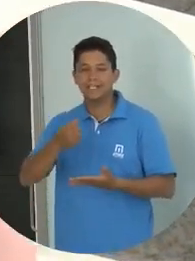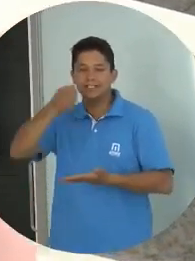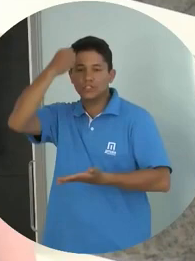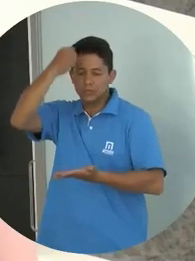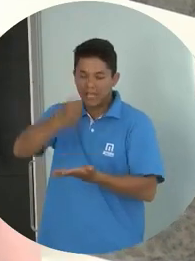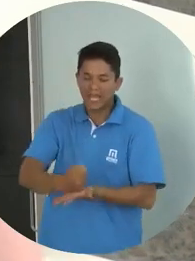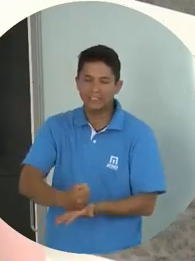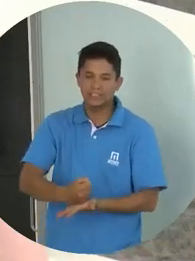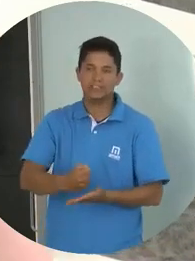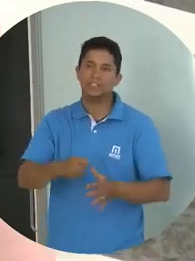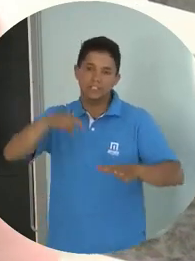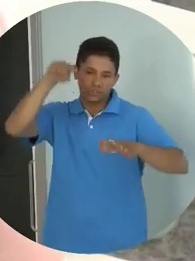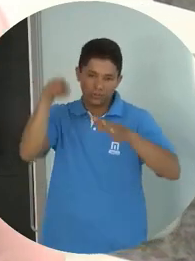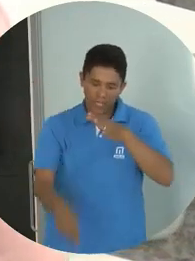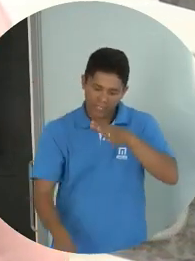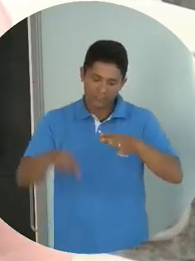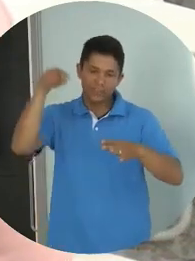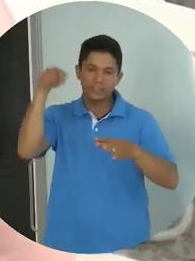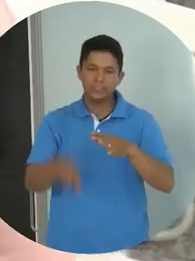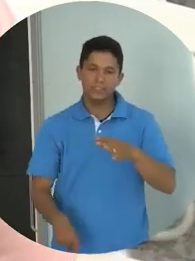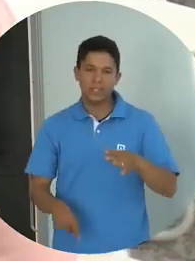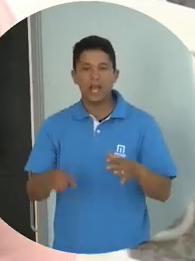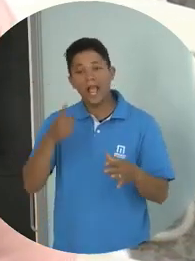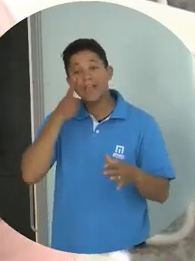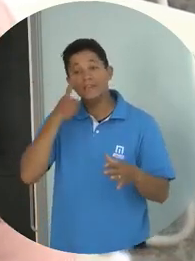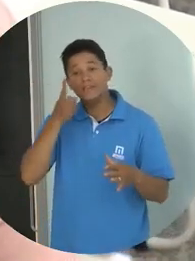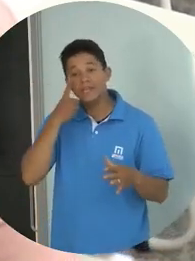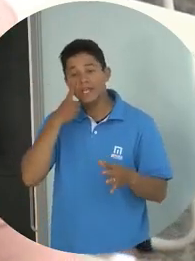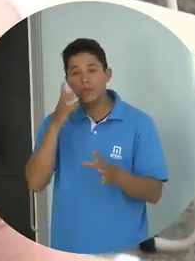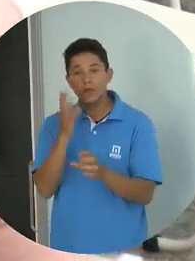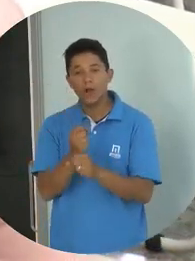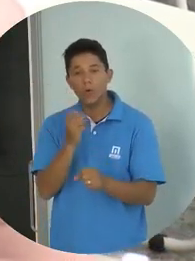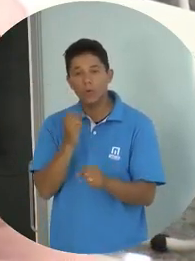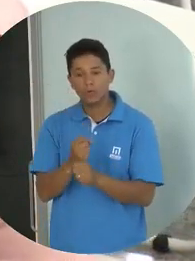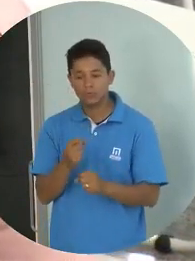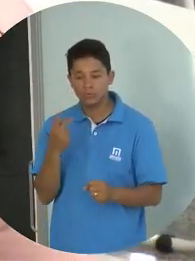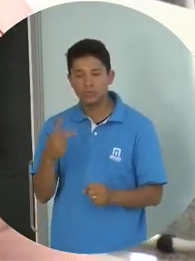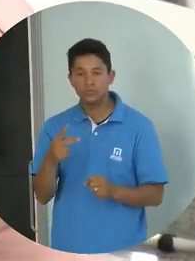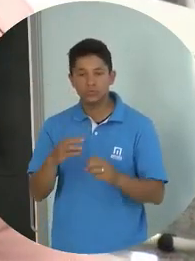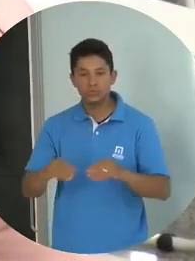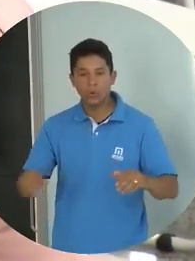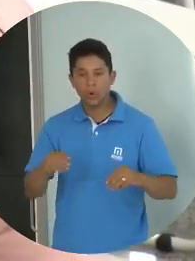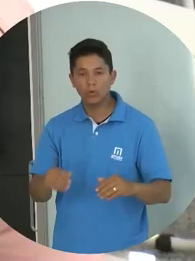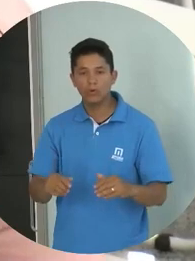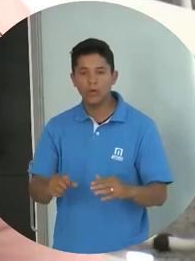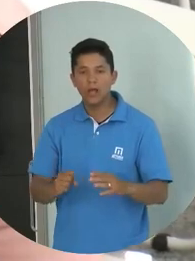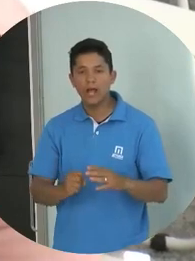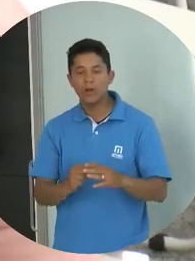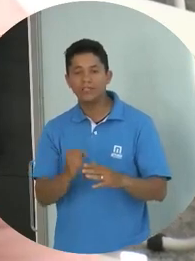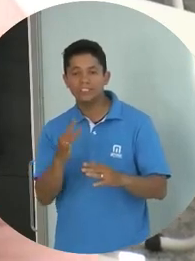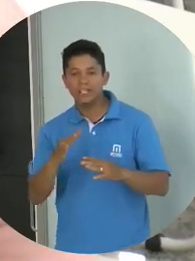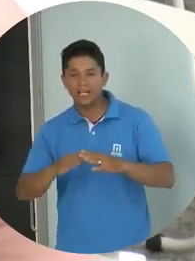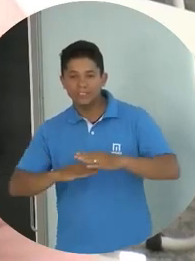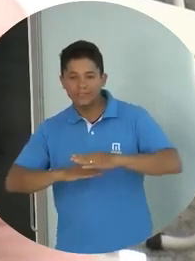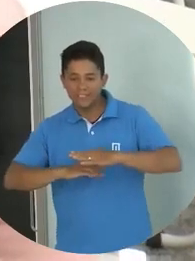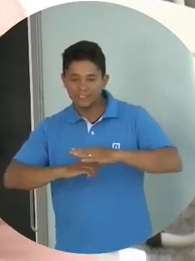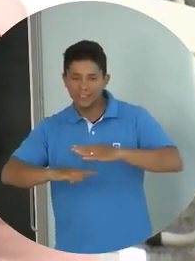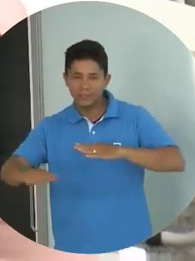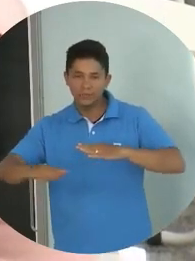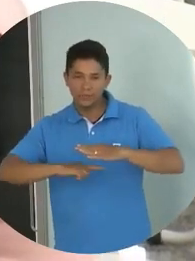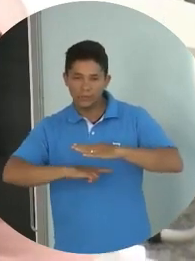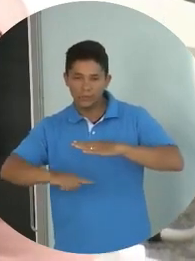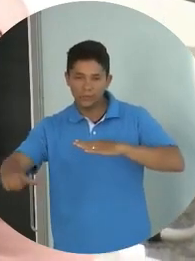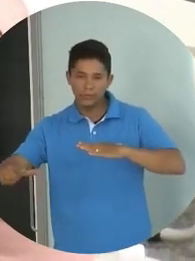quantidade de vazios, né, Leandro, do solo, faz o cálculo com a quantidade de vazios e define também, né,